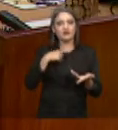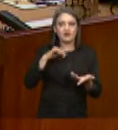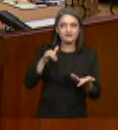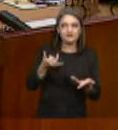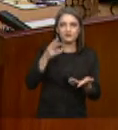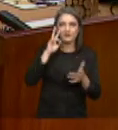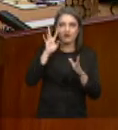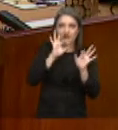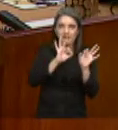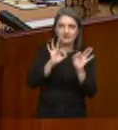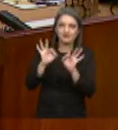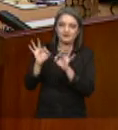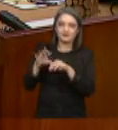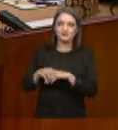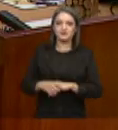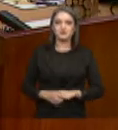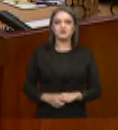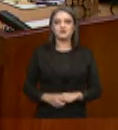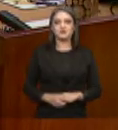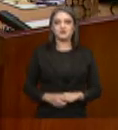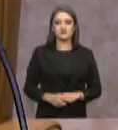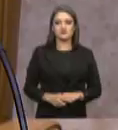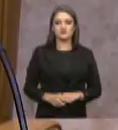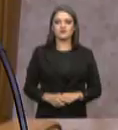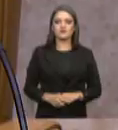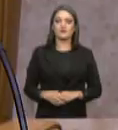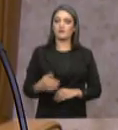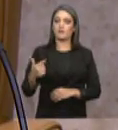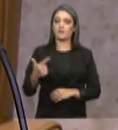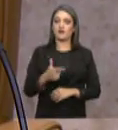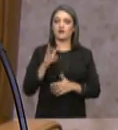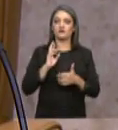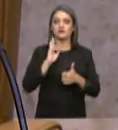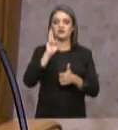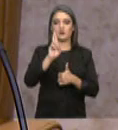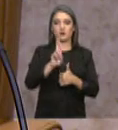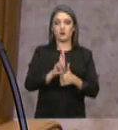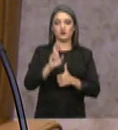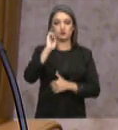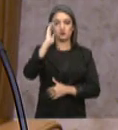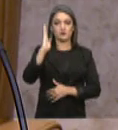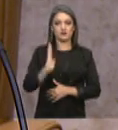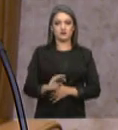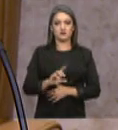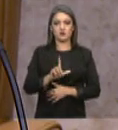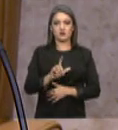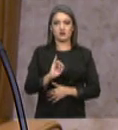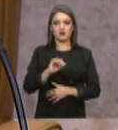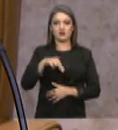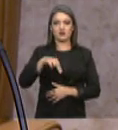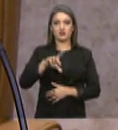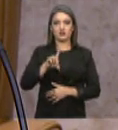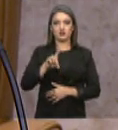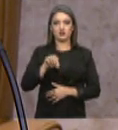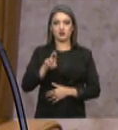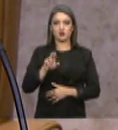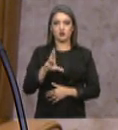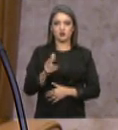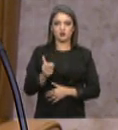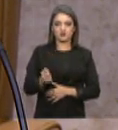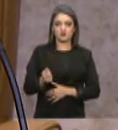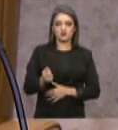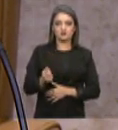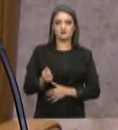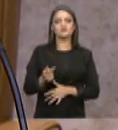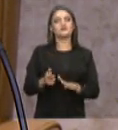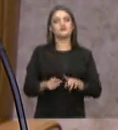assistir procuradora Geral da República Doutora lindona Araújo na pessoa de